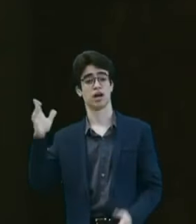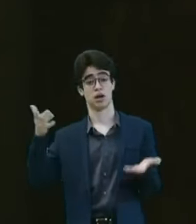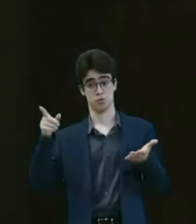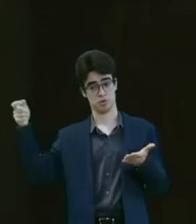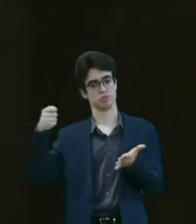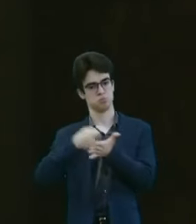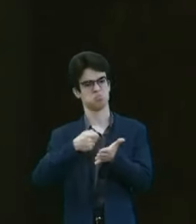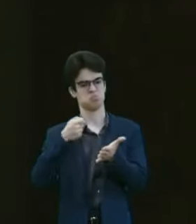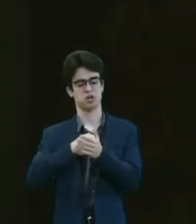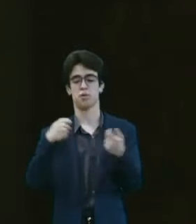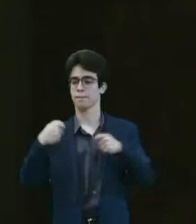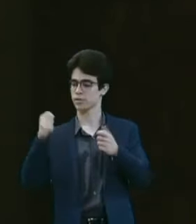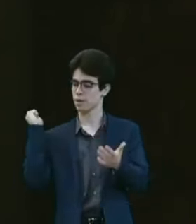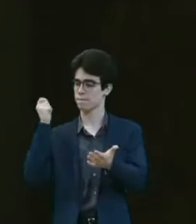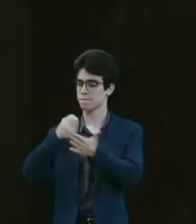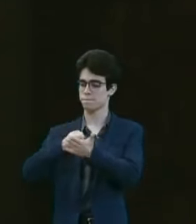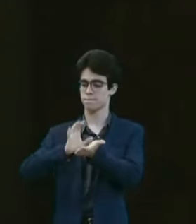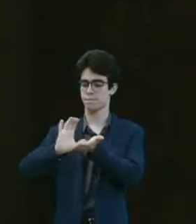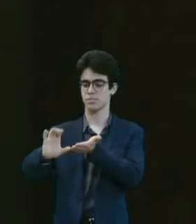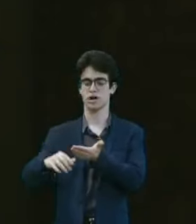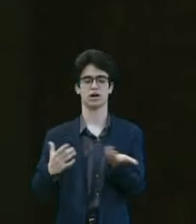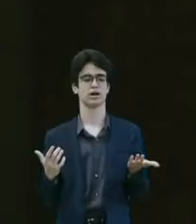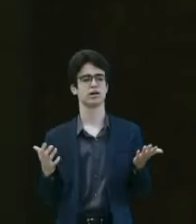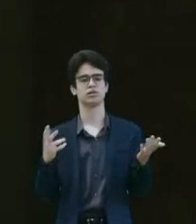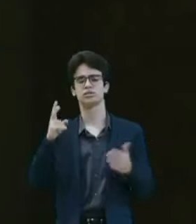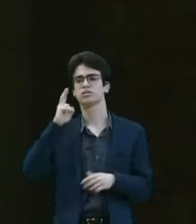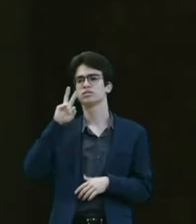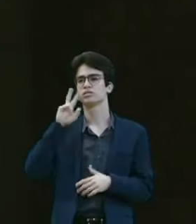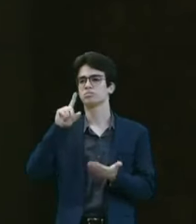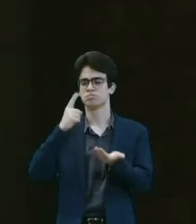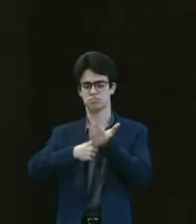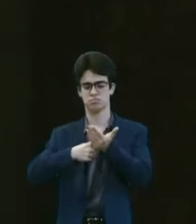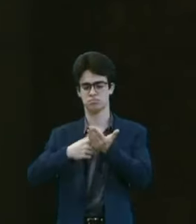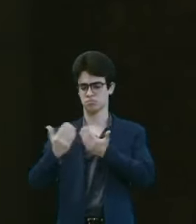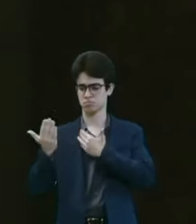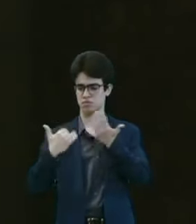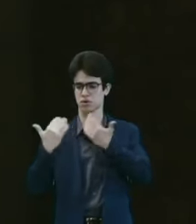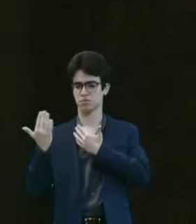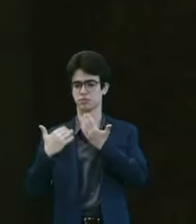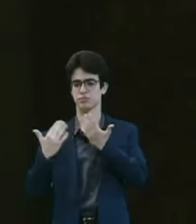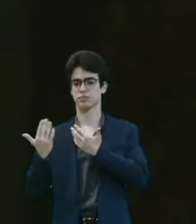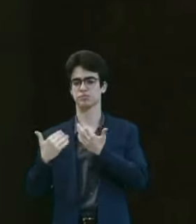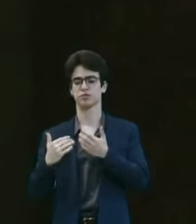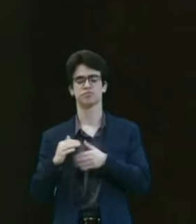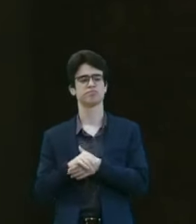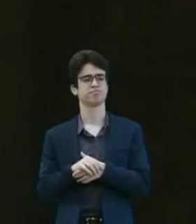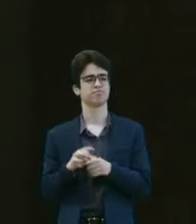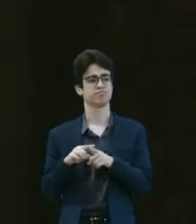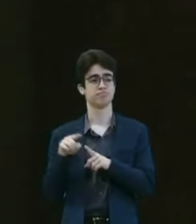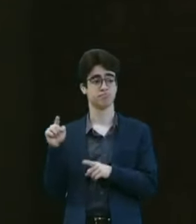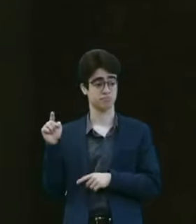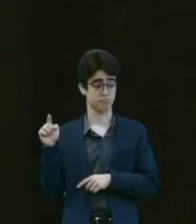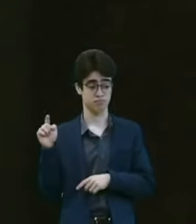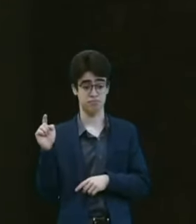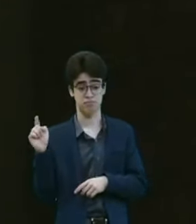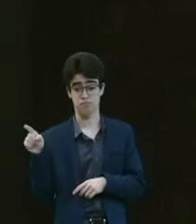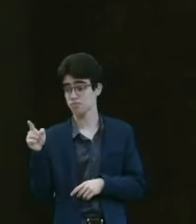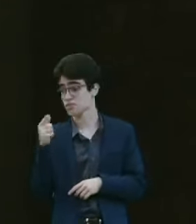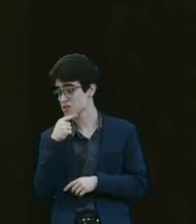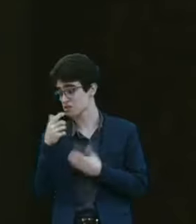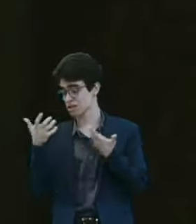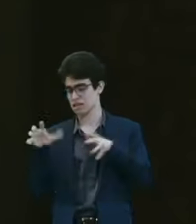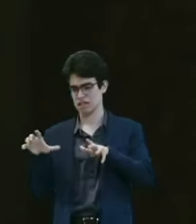obrigado a pagar. E eu lembro que ele marcou um horário e ele não queria remediar